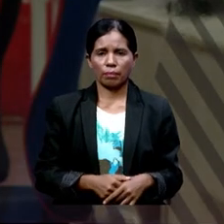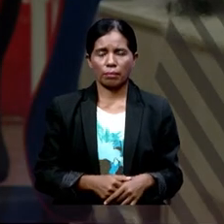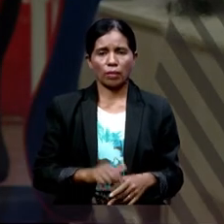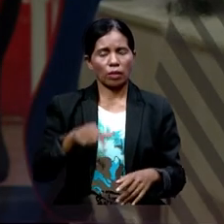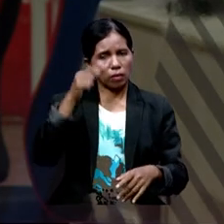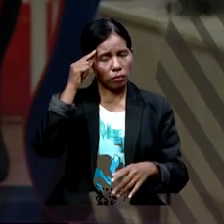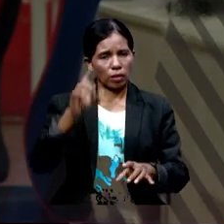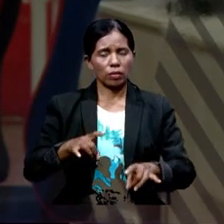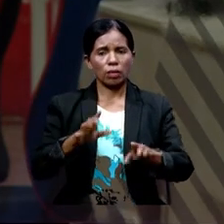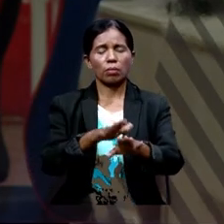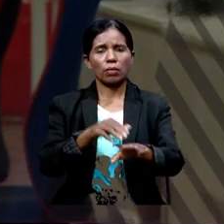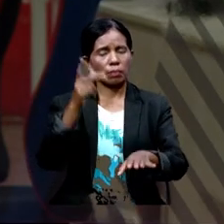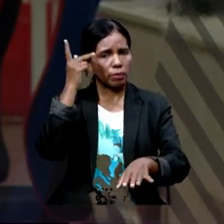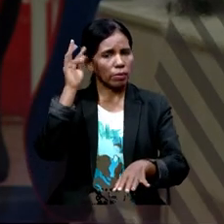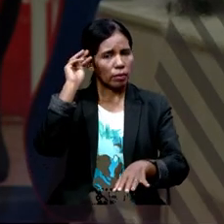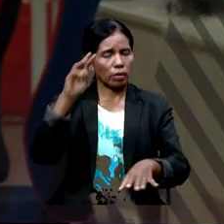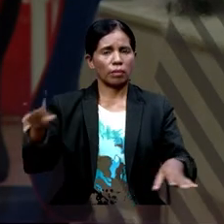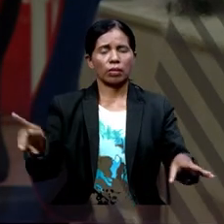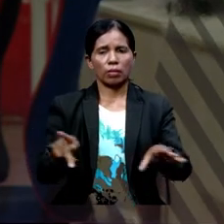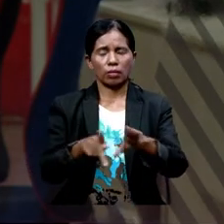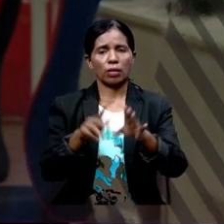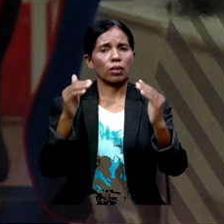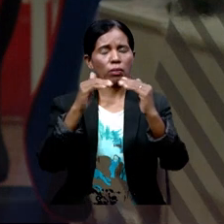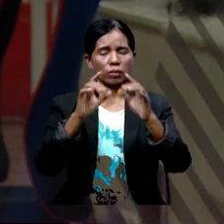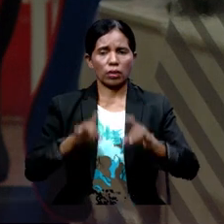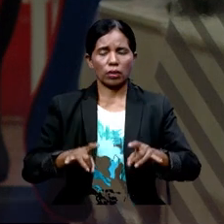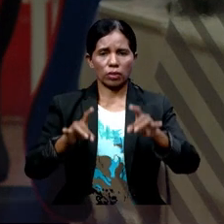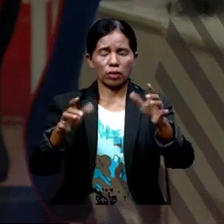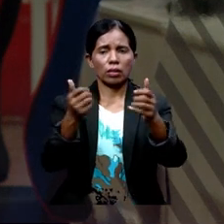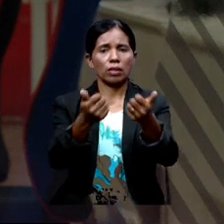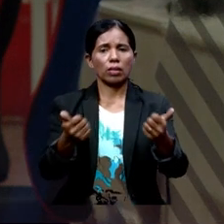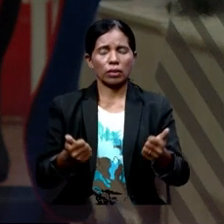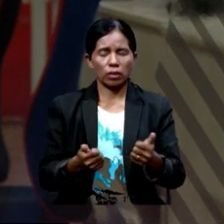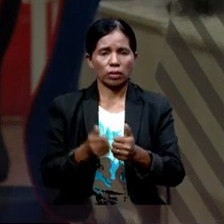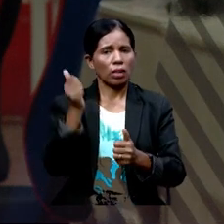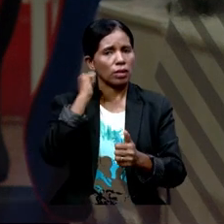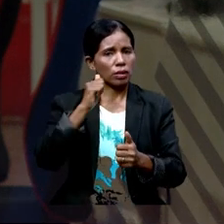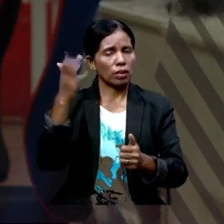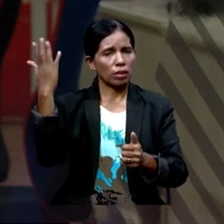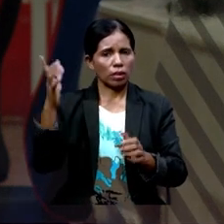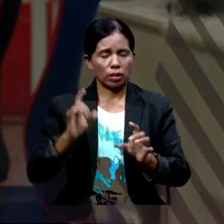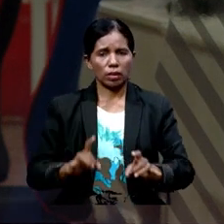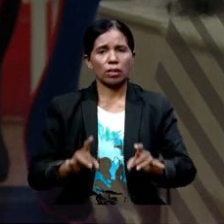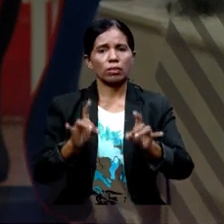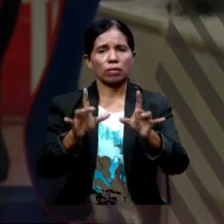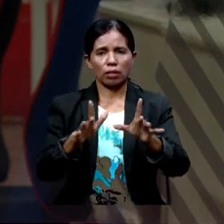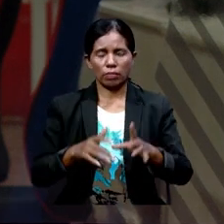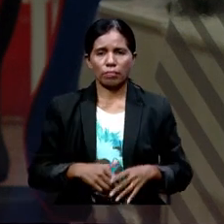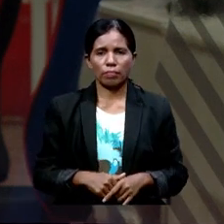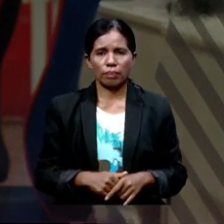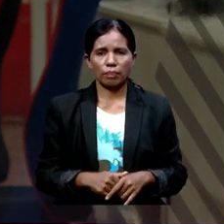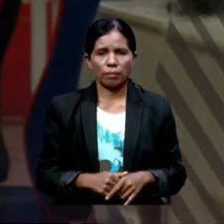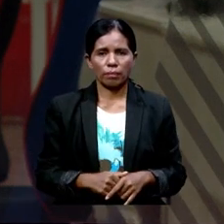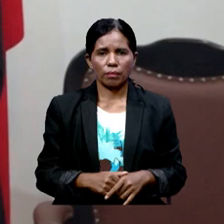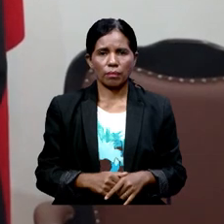O Governo da Austrália convida o Primeiro-Ministro a participar da Simeira Austrália, Associação Nação Sudeste Asiático e Melbourne.